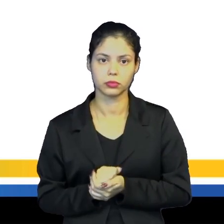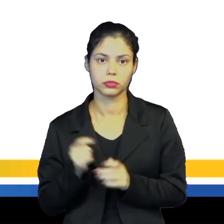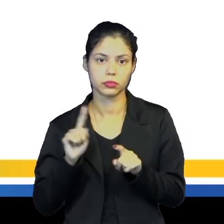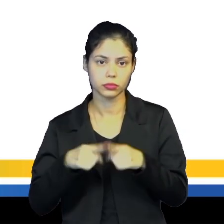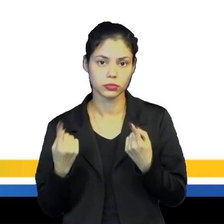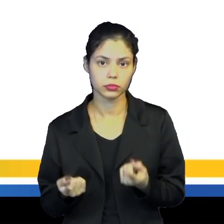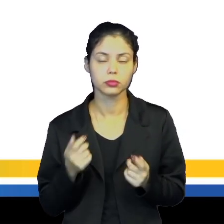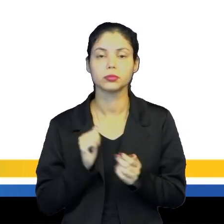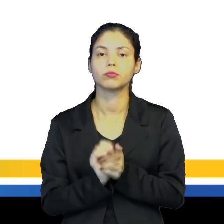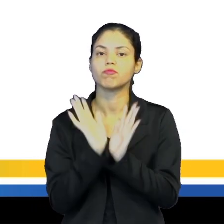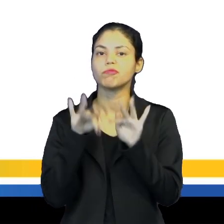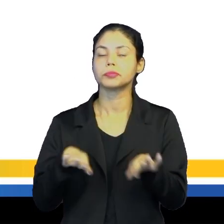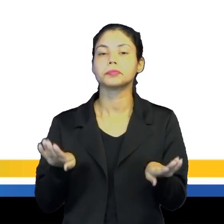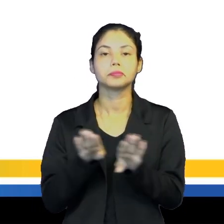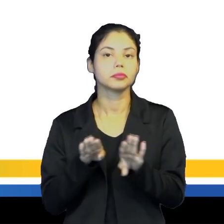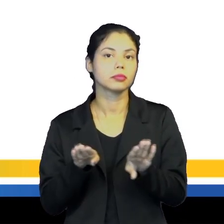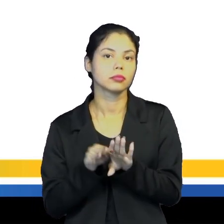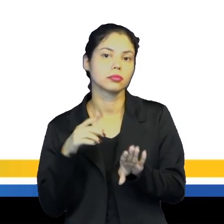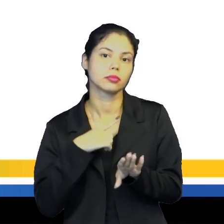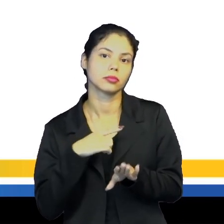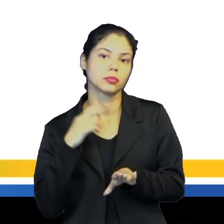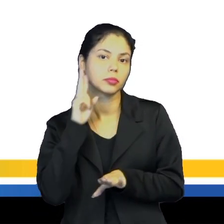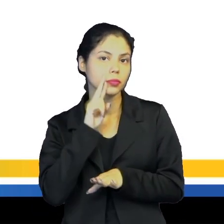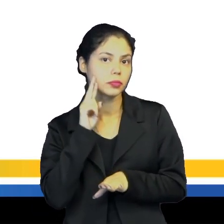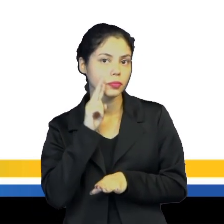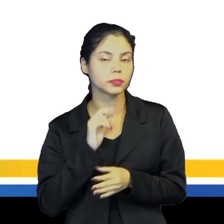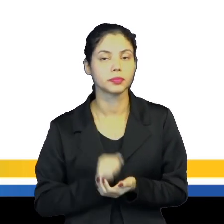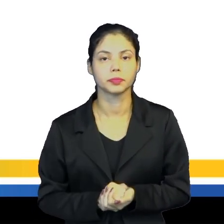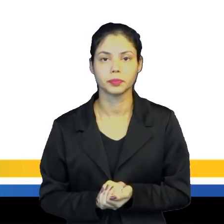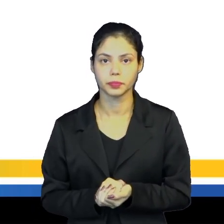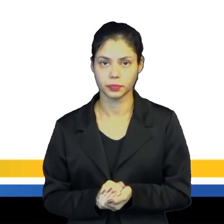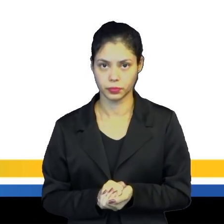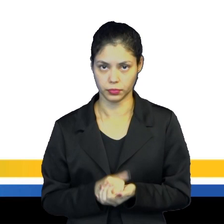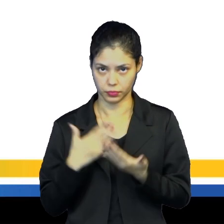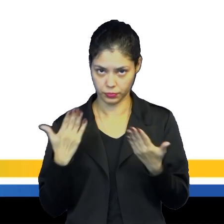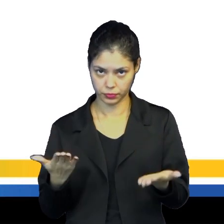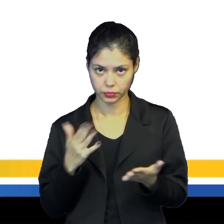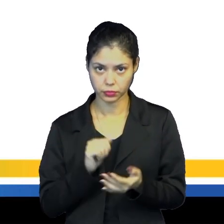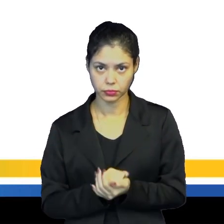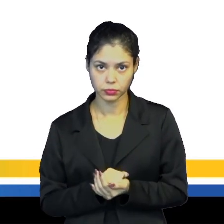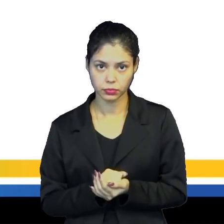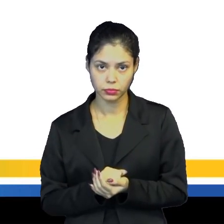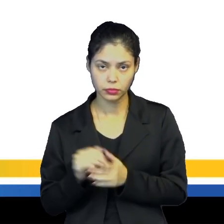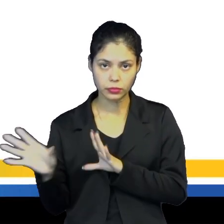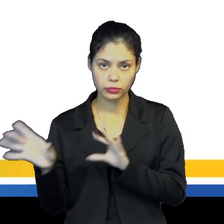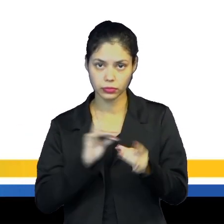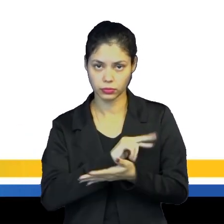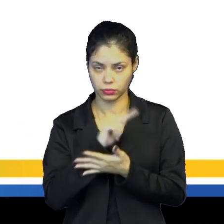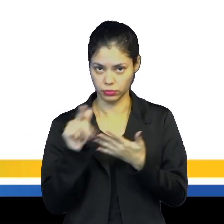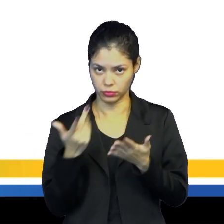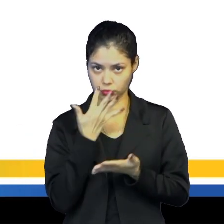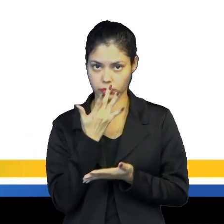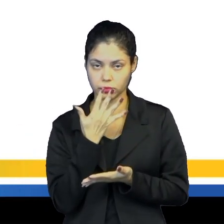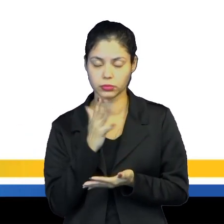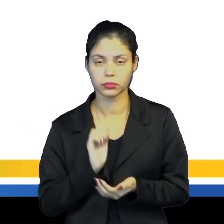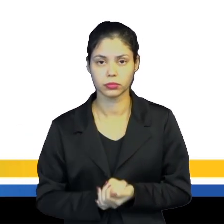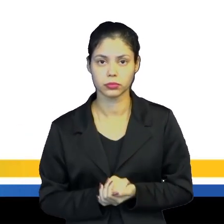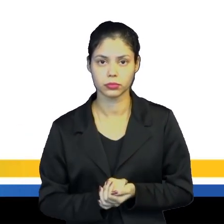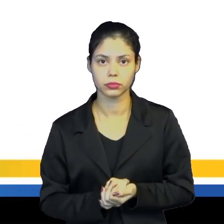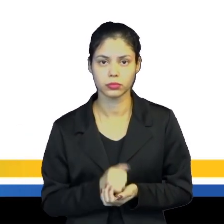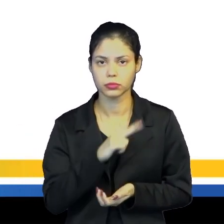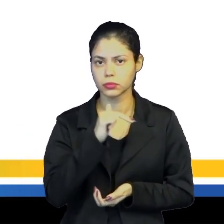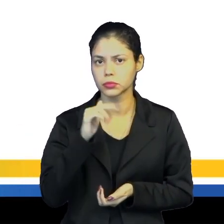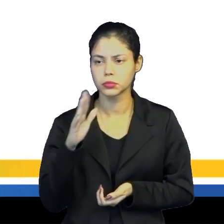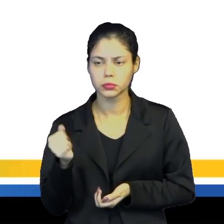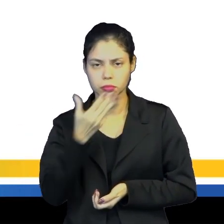Porém, no final, as colunas também têm essa em rosa, tá? Então, ela vem de diversas cores, mas